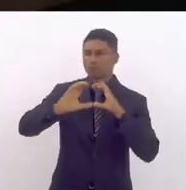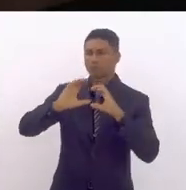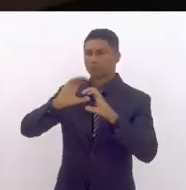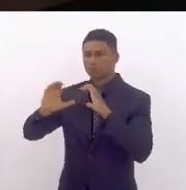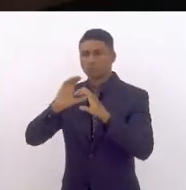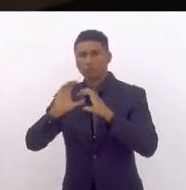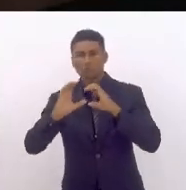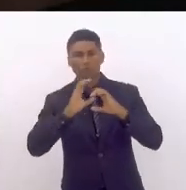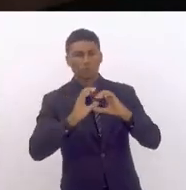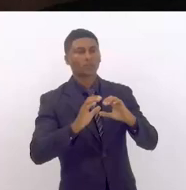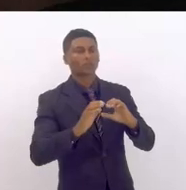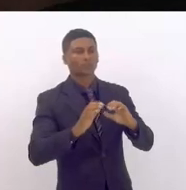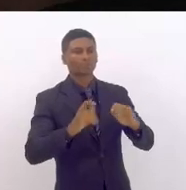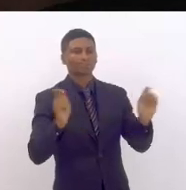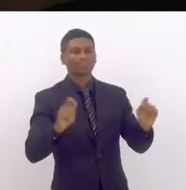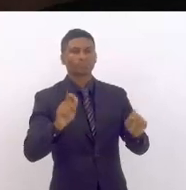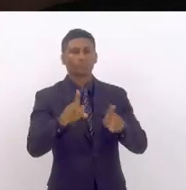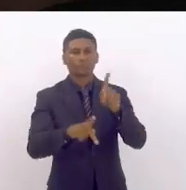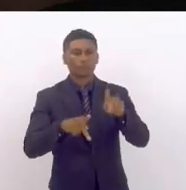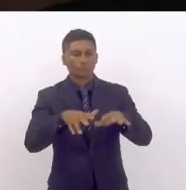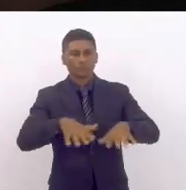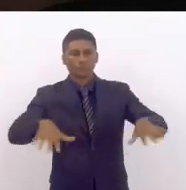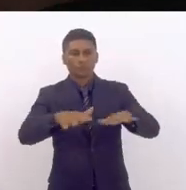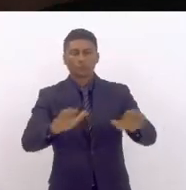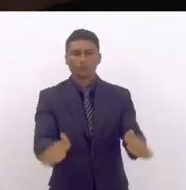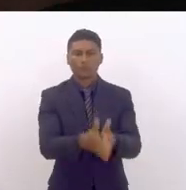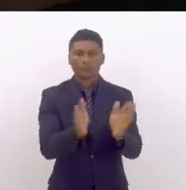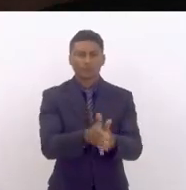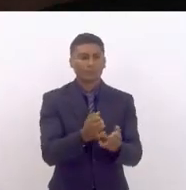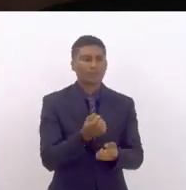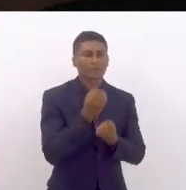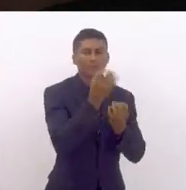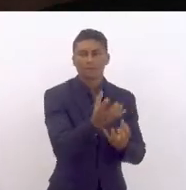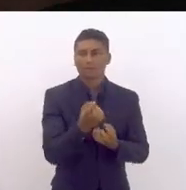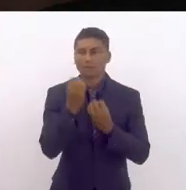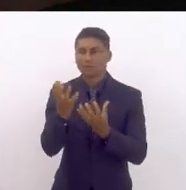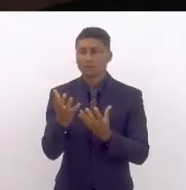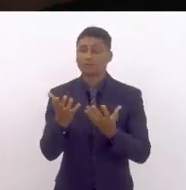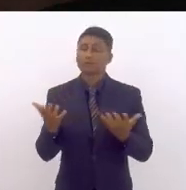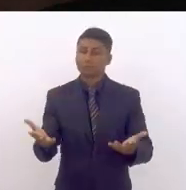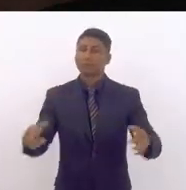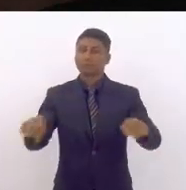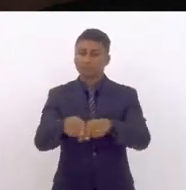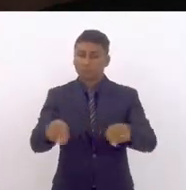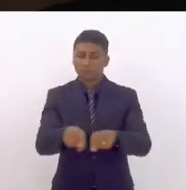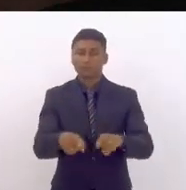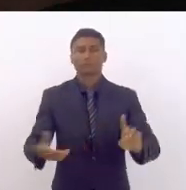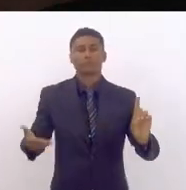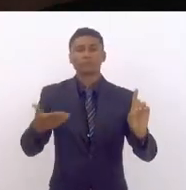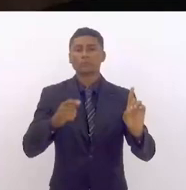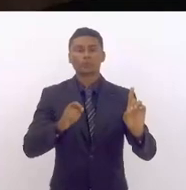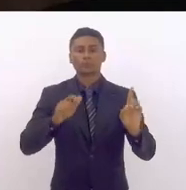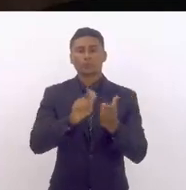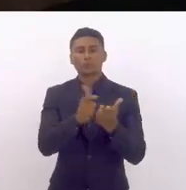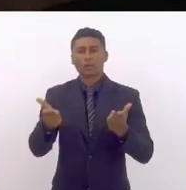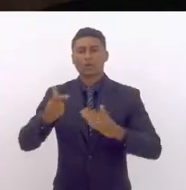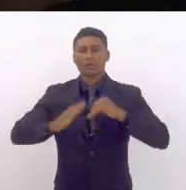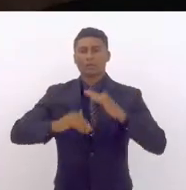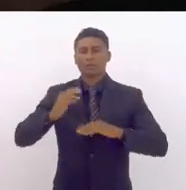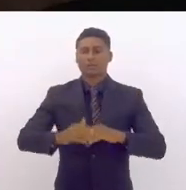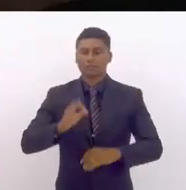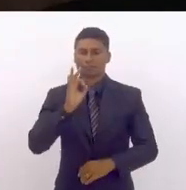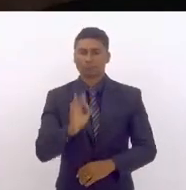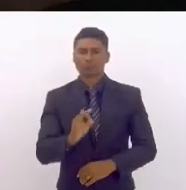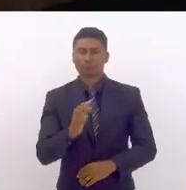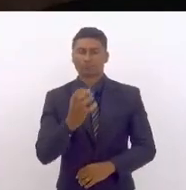da população mais pobre, também traz aí o enriquecimento do jornalismo comprometido. Então,